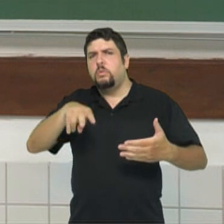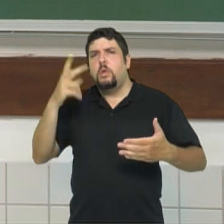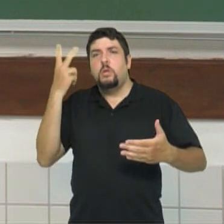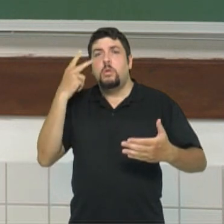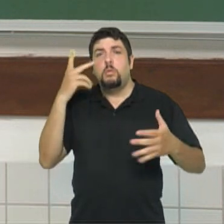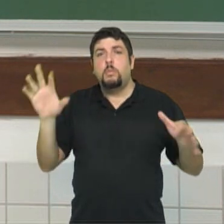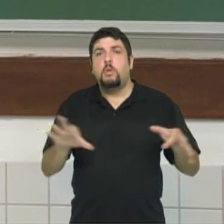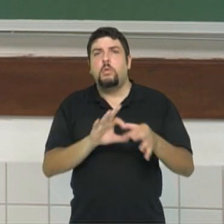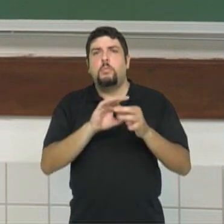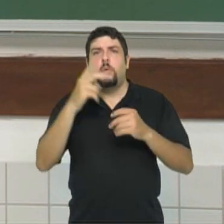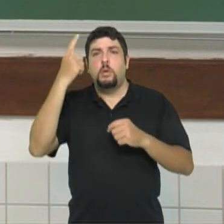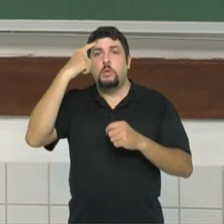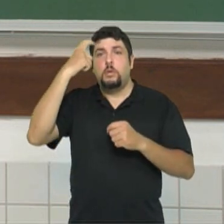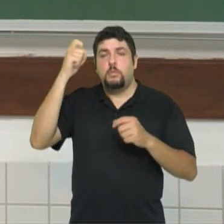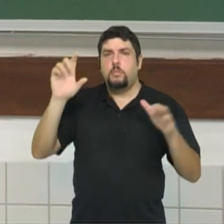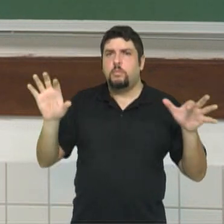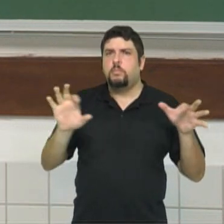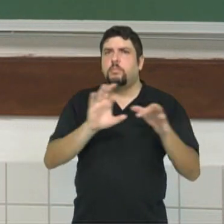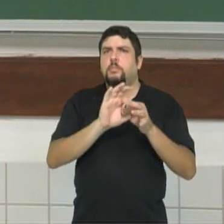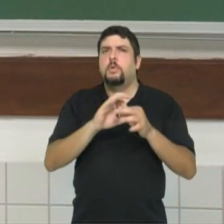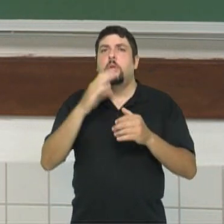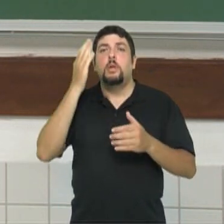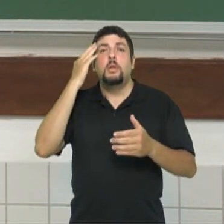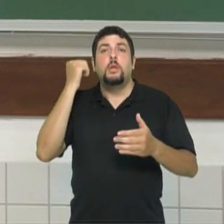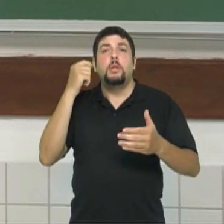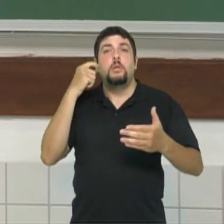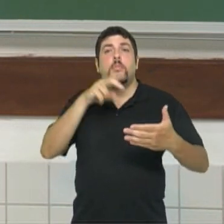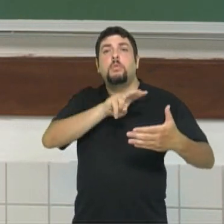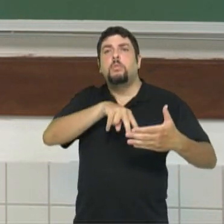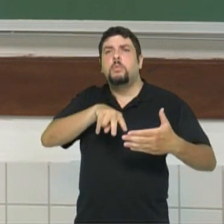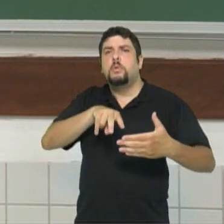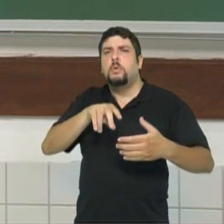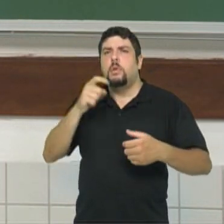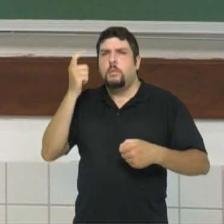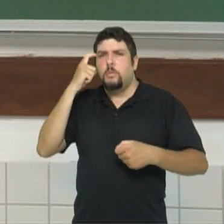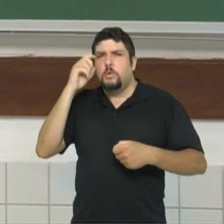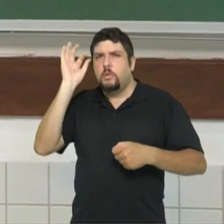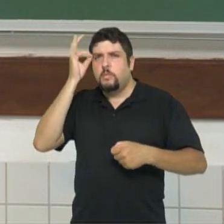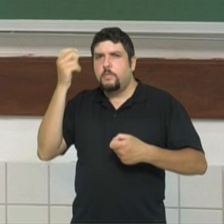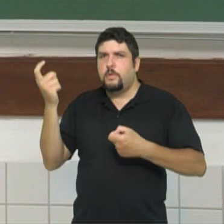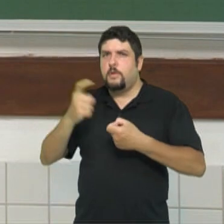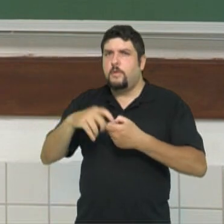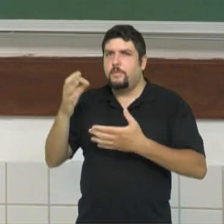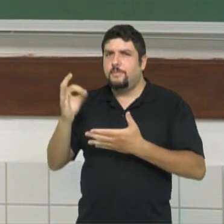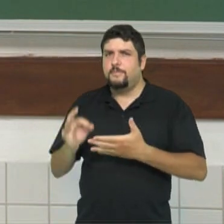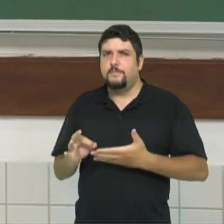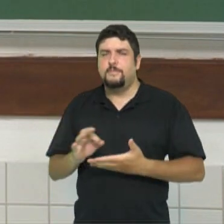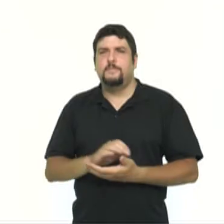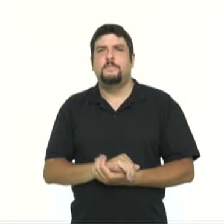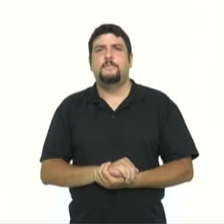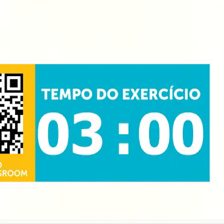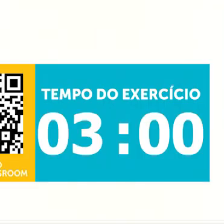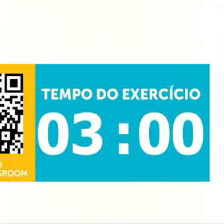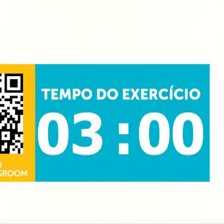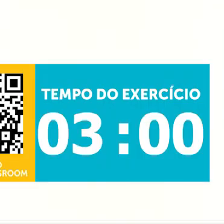as ideias para quem está lendo saber do que está sendo falado. Pensar um pouquinho e logo voltamos com a resposta correta.